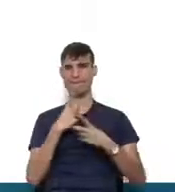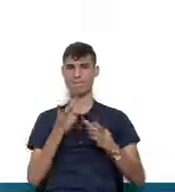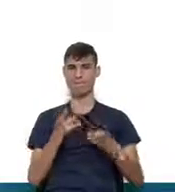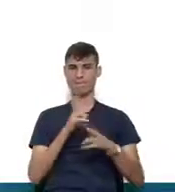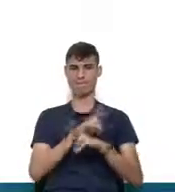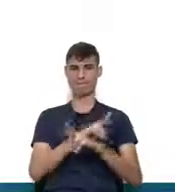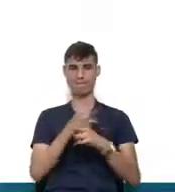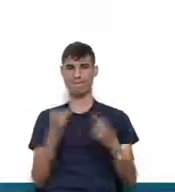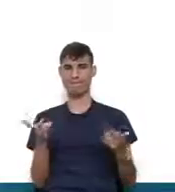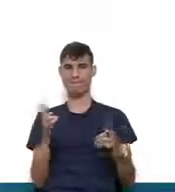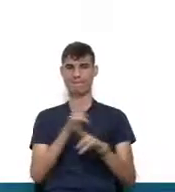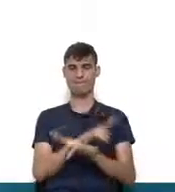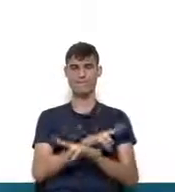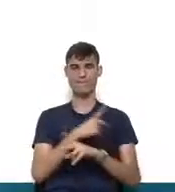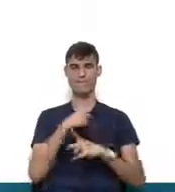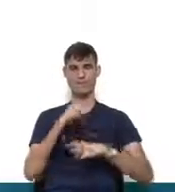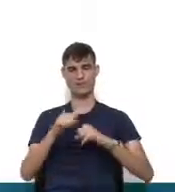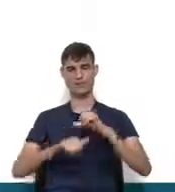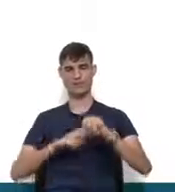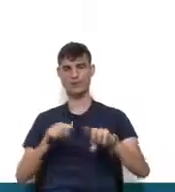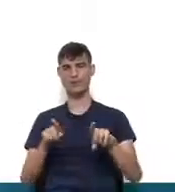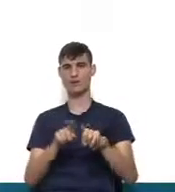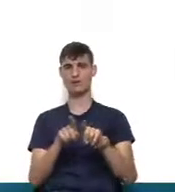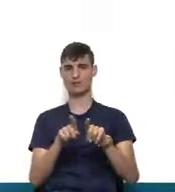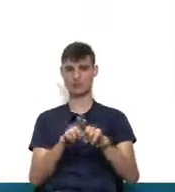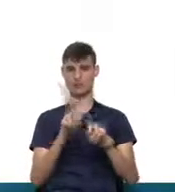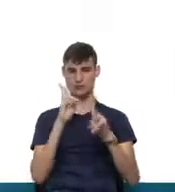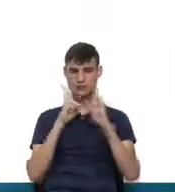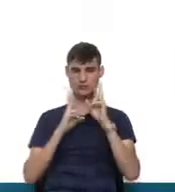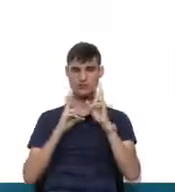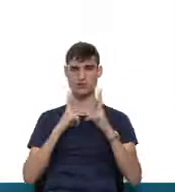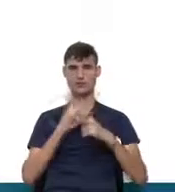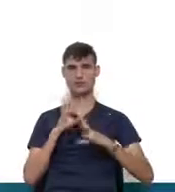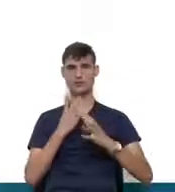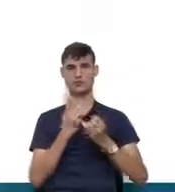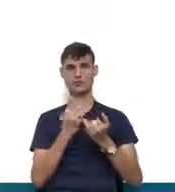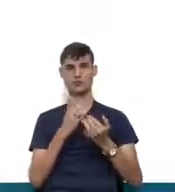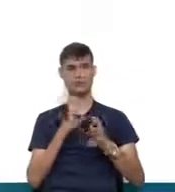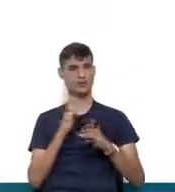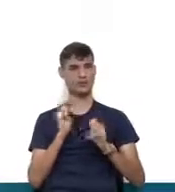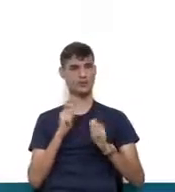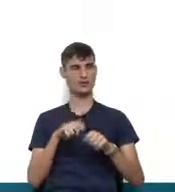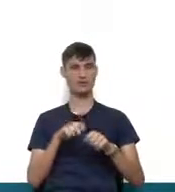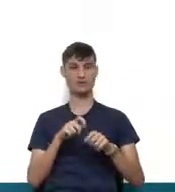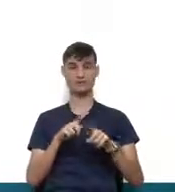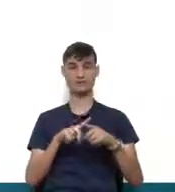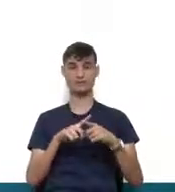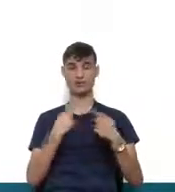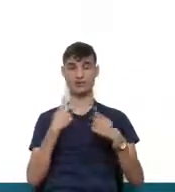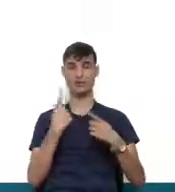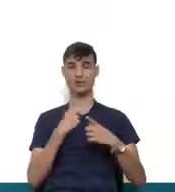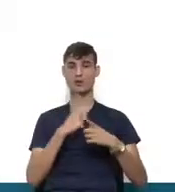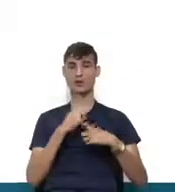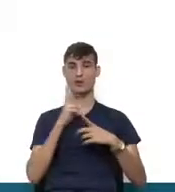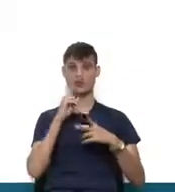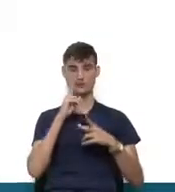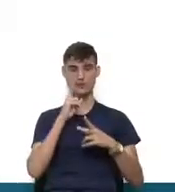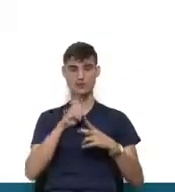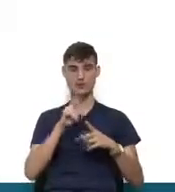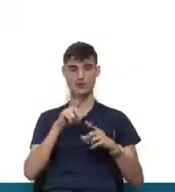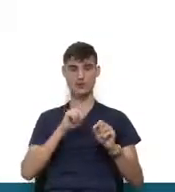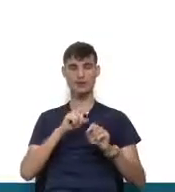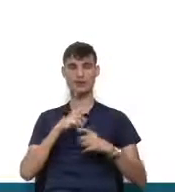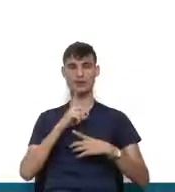substituir aqui, olha, esses valores a gente já tem, a gente pode fazer a substituição, mas nós temos que considerar